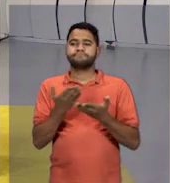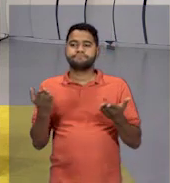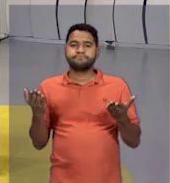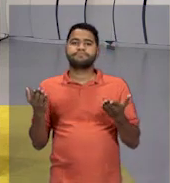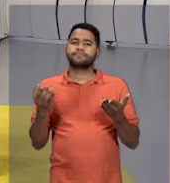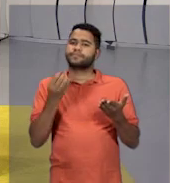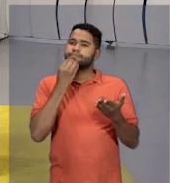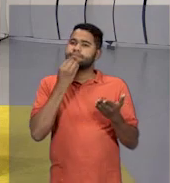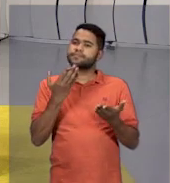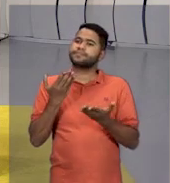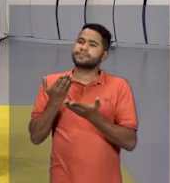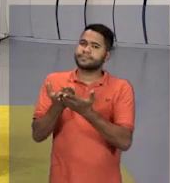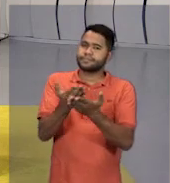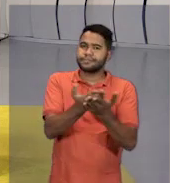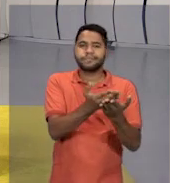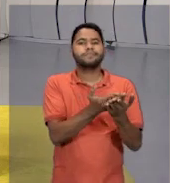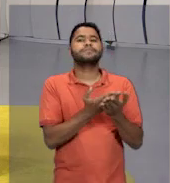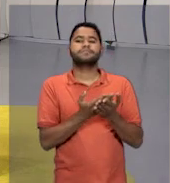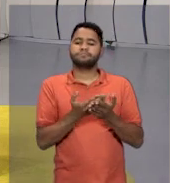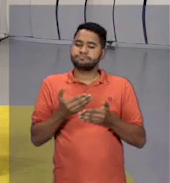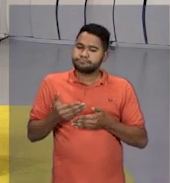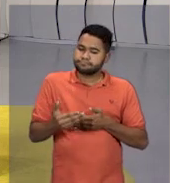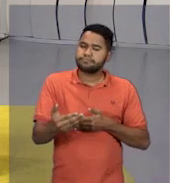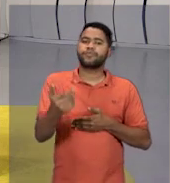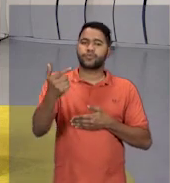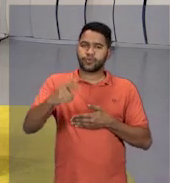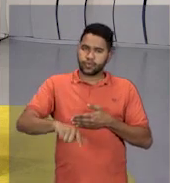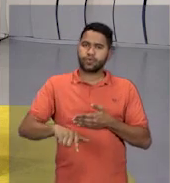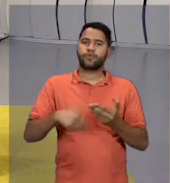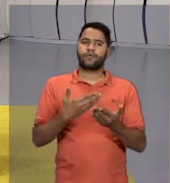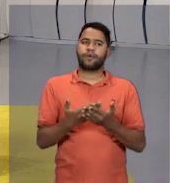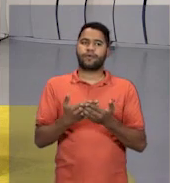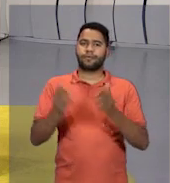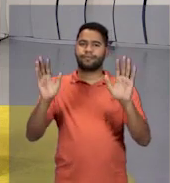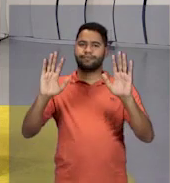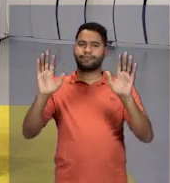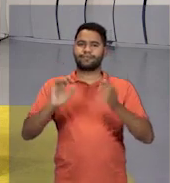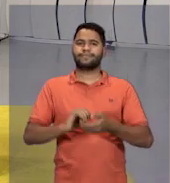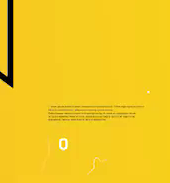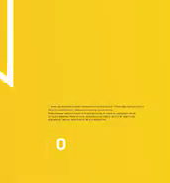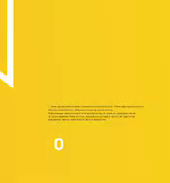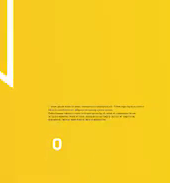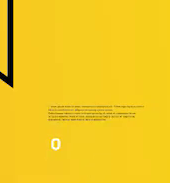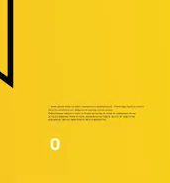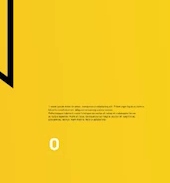bons estudos e nos vemos na próxima etapa. Tchau, tchau!